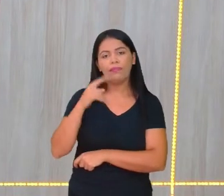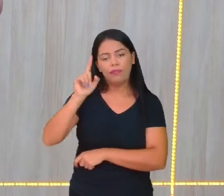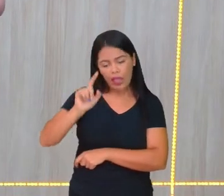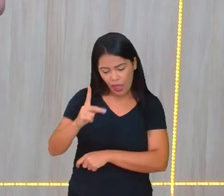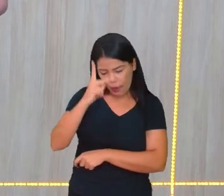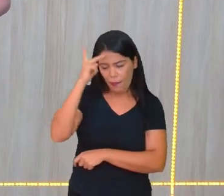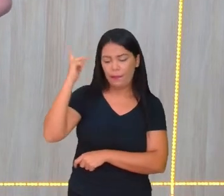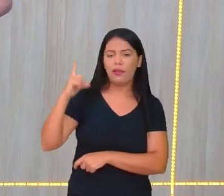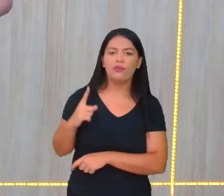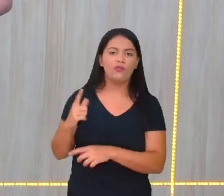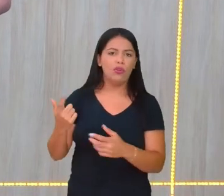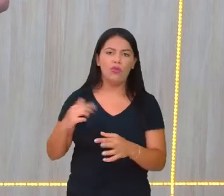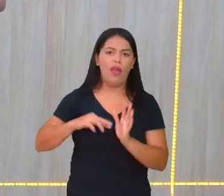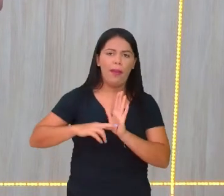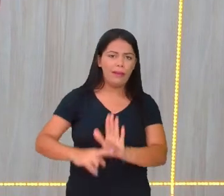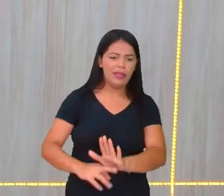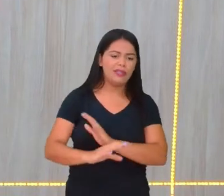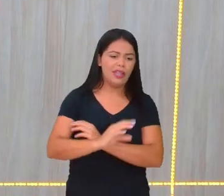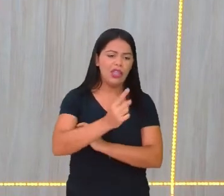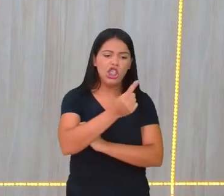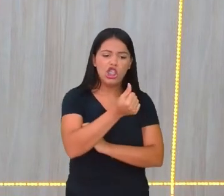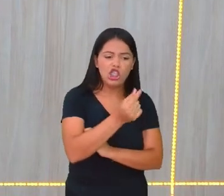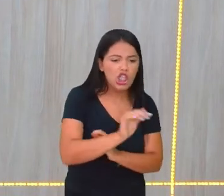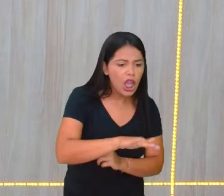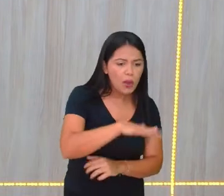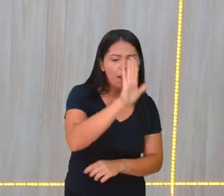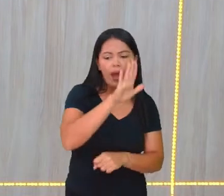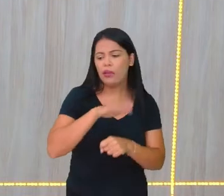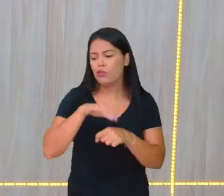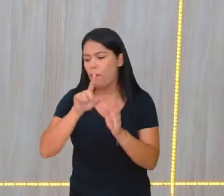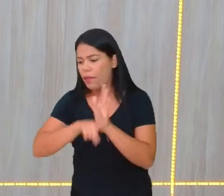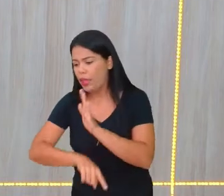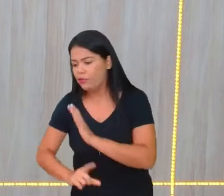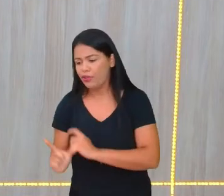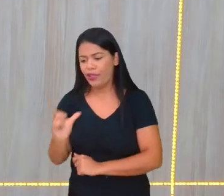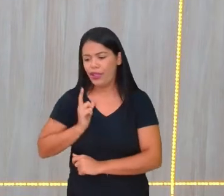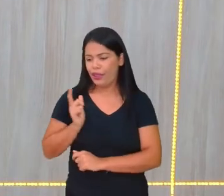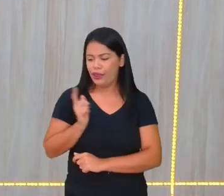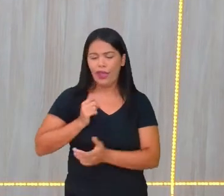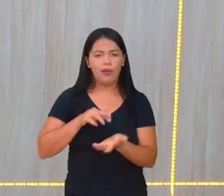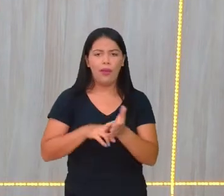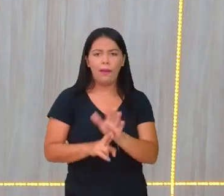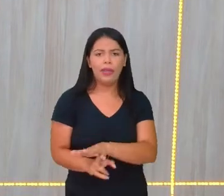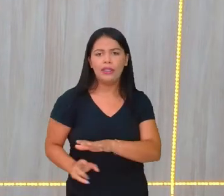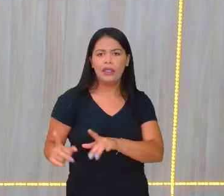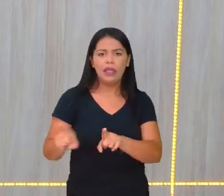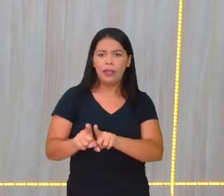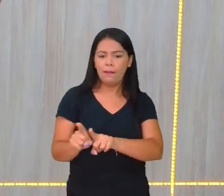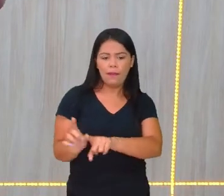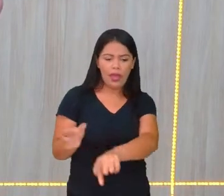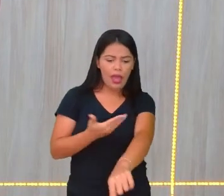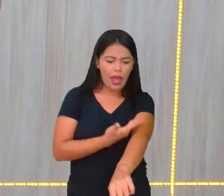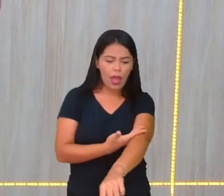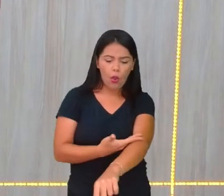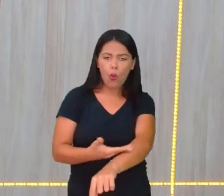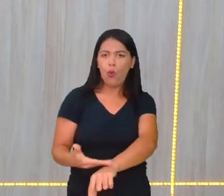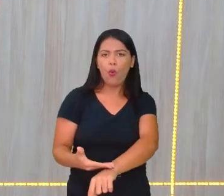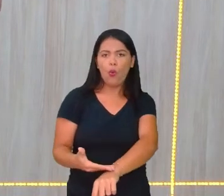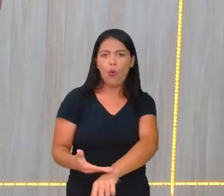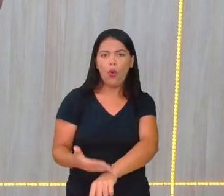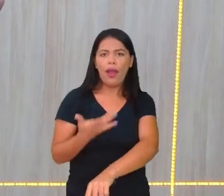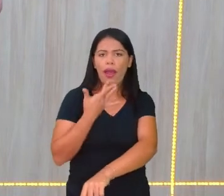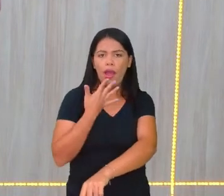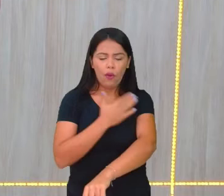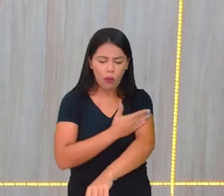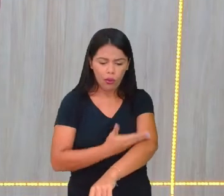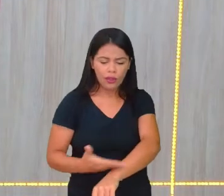representa a sua classe social, não é representada, não é? Pela cor da sua pele, pelo formato do seu corpo, se